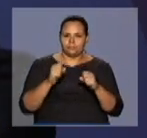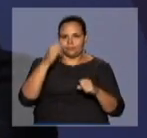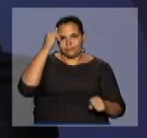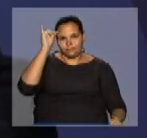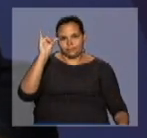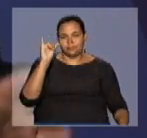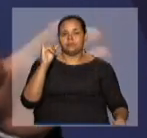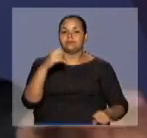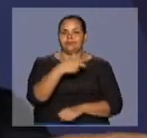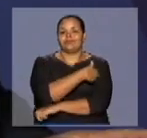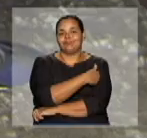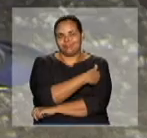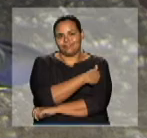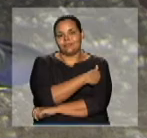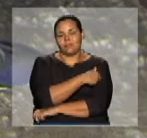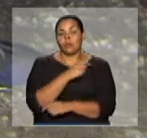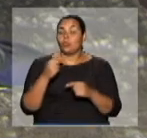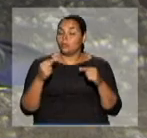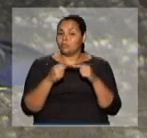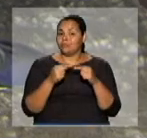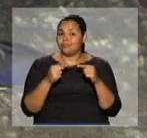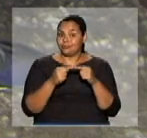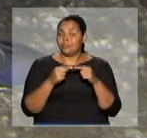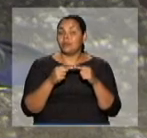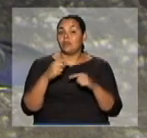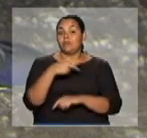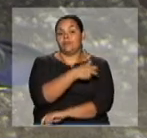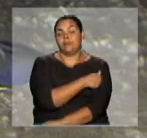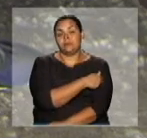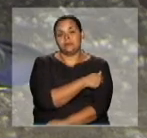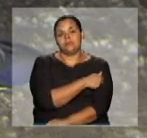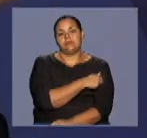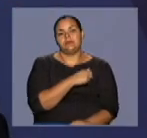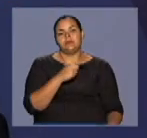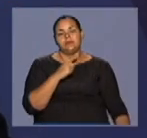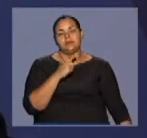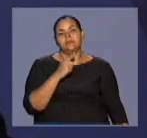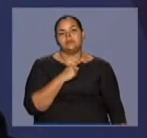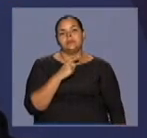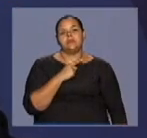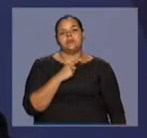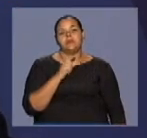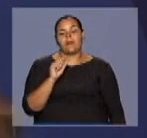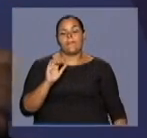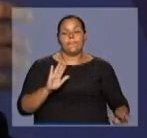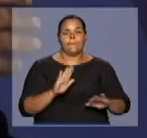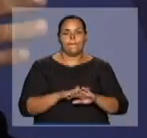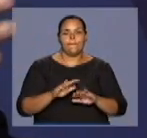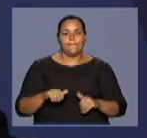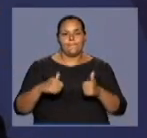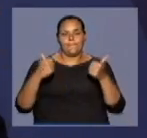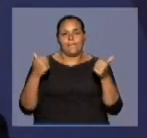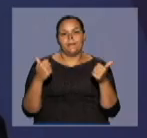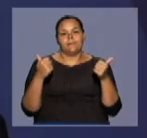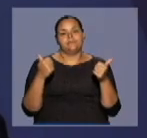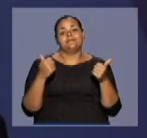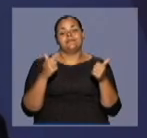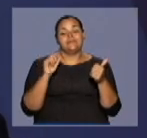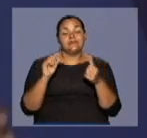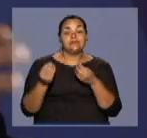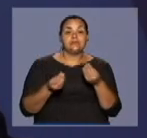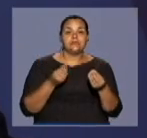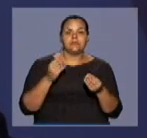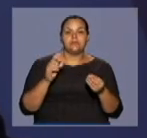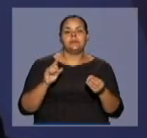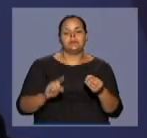ser prevenida com a vacina, claro. Esse é o objetivo que tem que ser buscado. Né? Existe um objetivo maior, que é melhorar assustadoramente